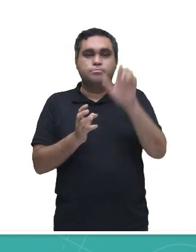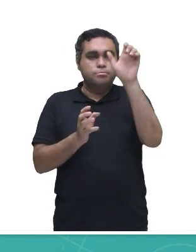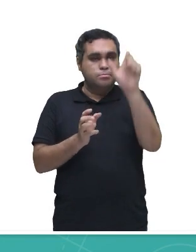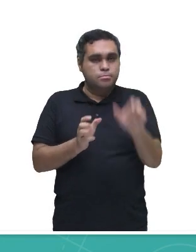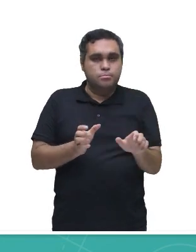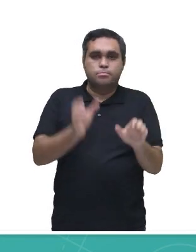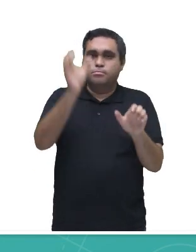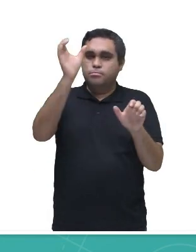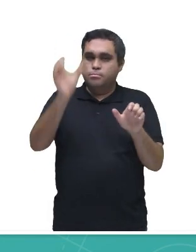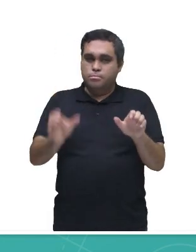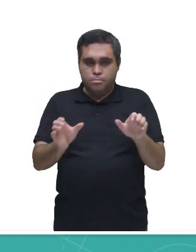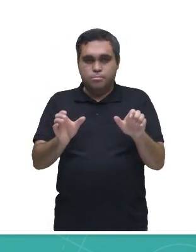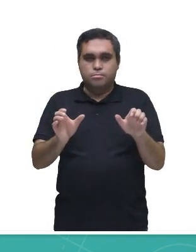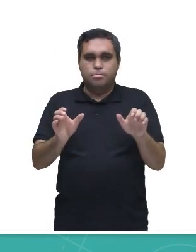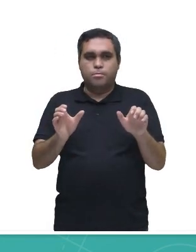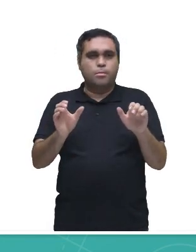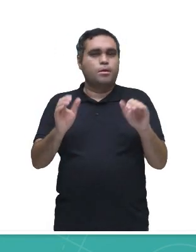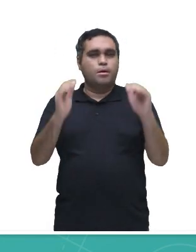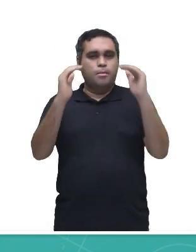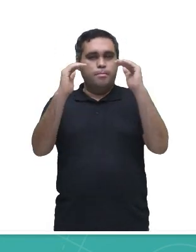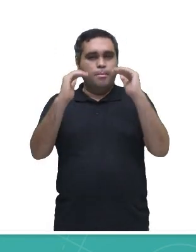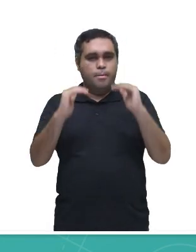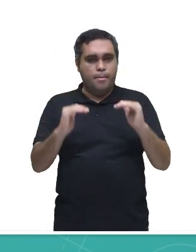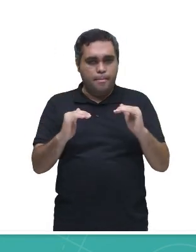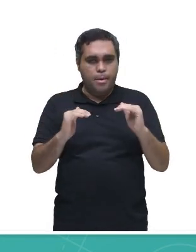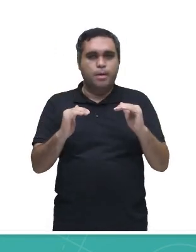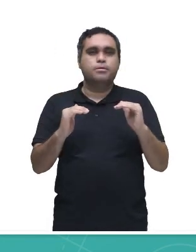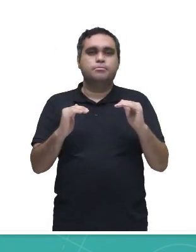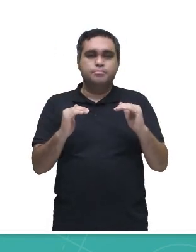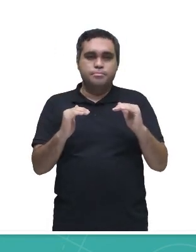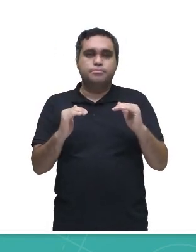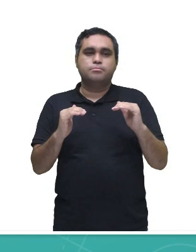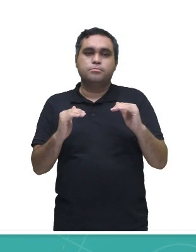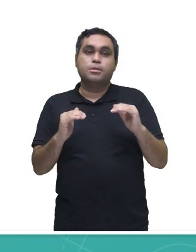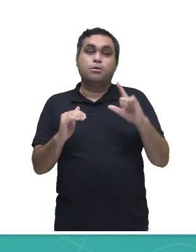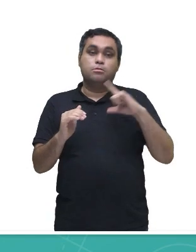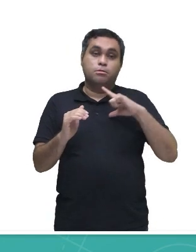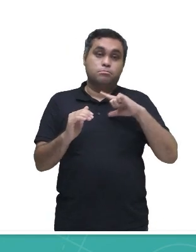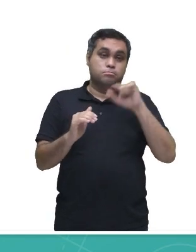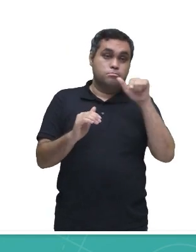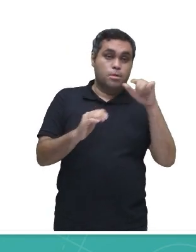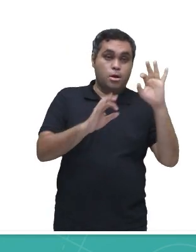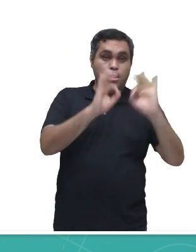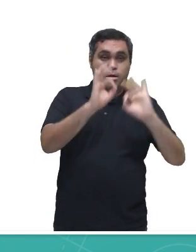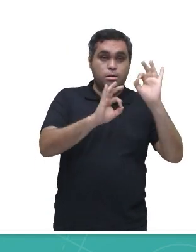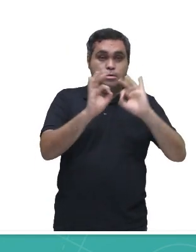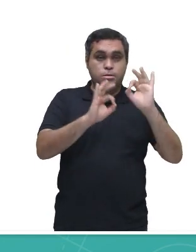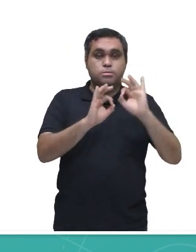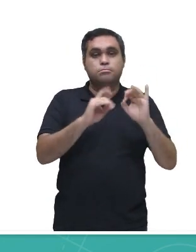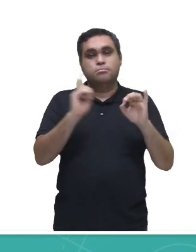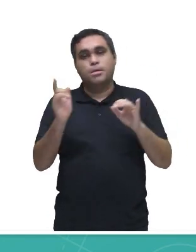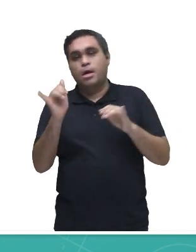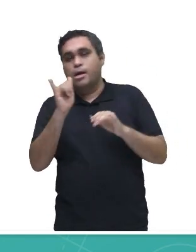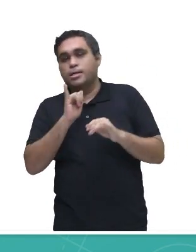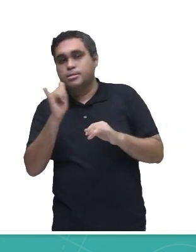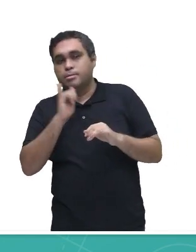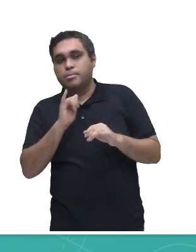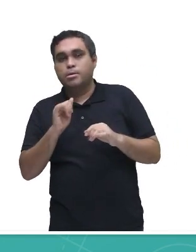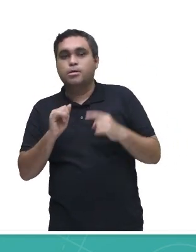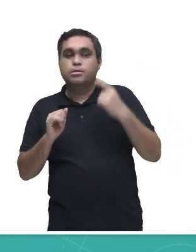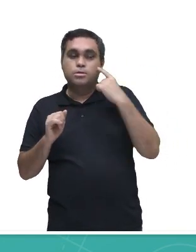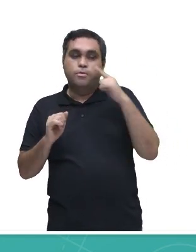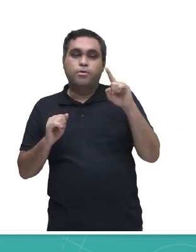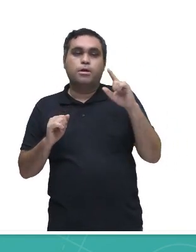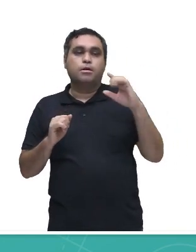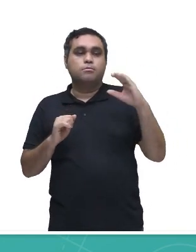uma tabela e aí você tem nível de organização e exemplo. A gente viu que tudo começa na célula. Então, aqui, colocamos